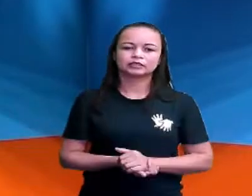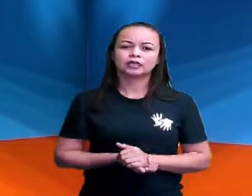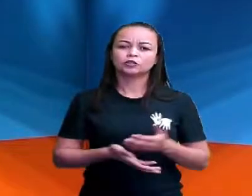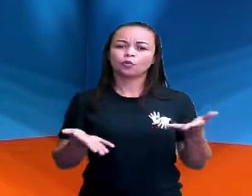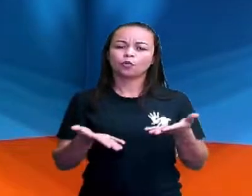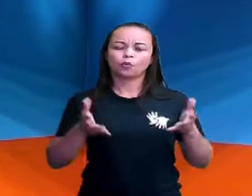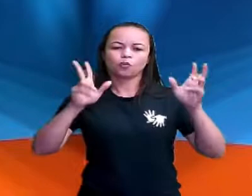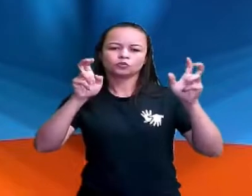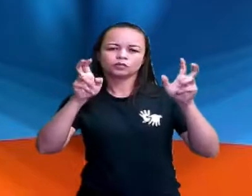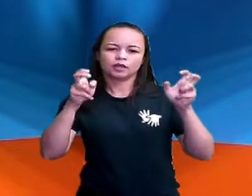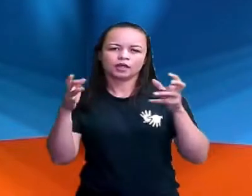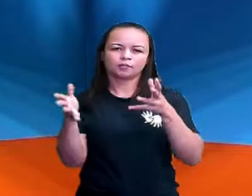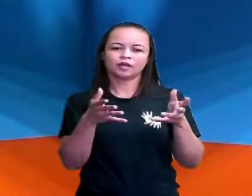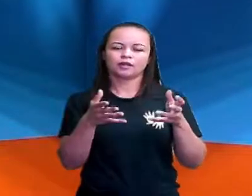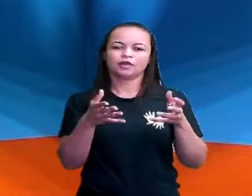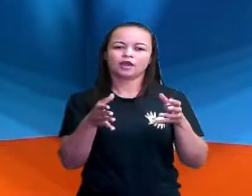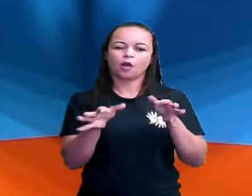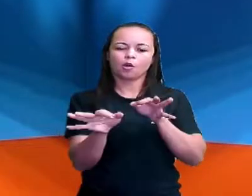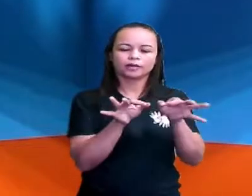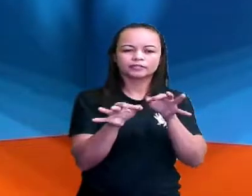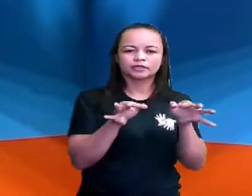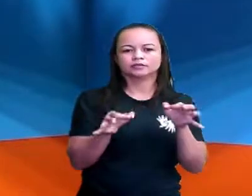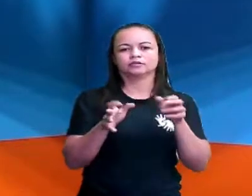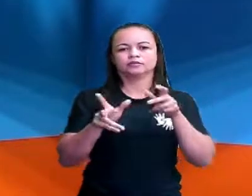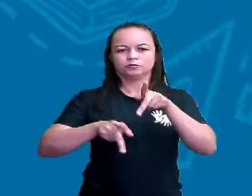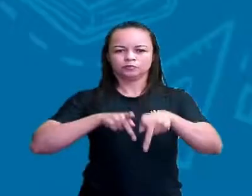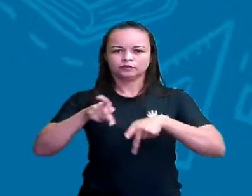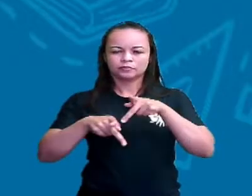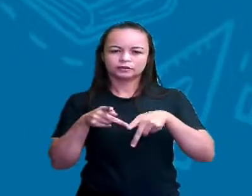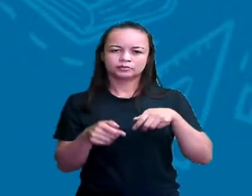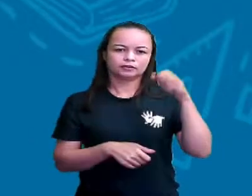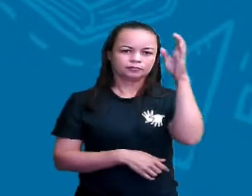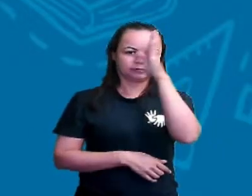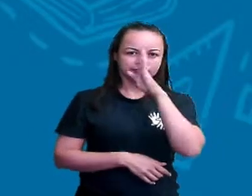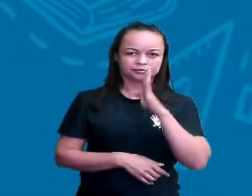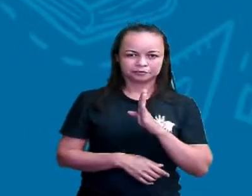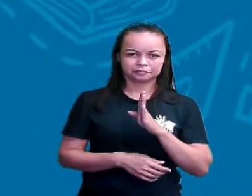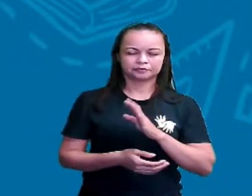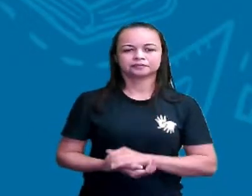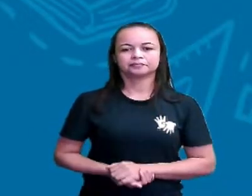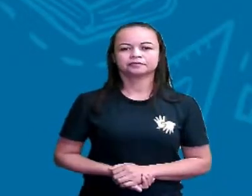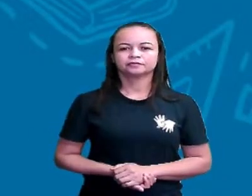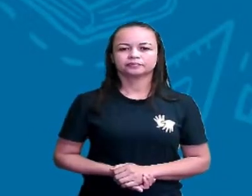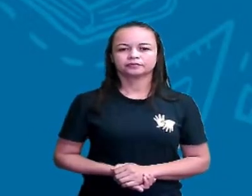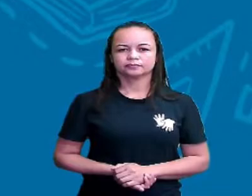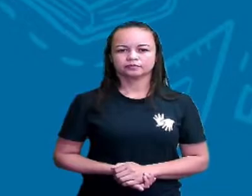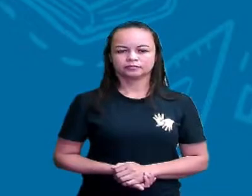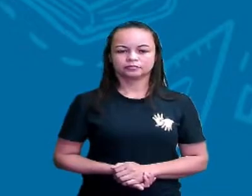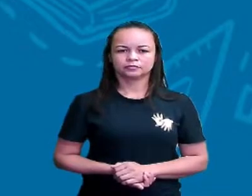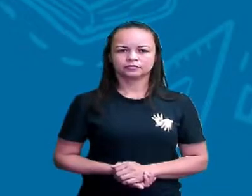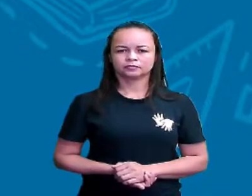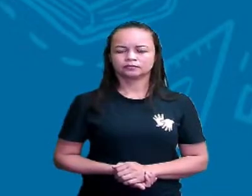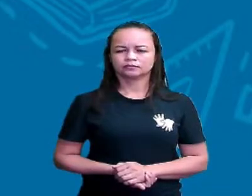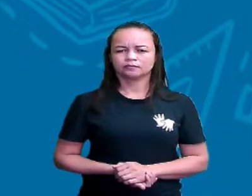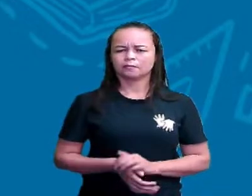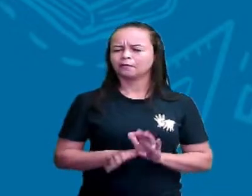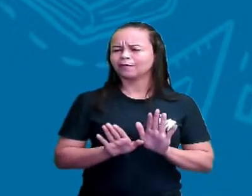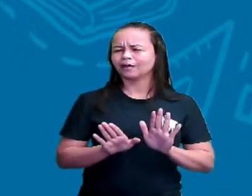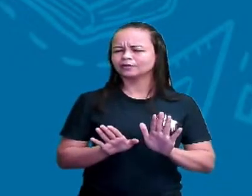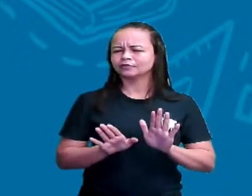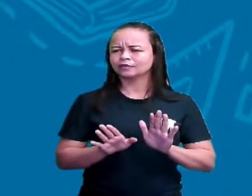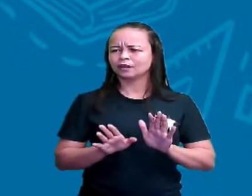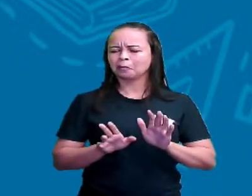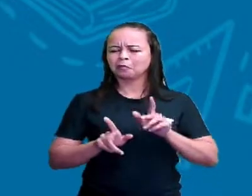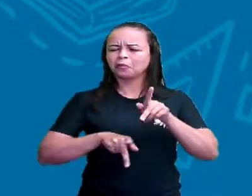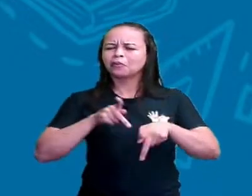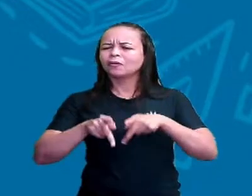a formação da população brasileira. Então, o que é população, né? É